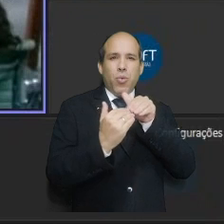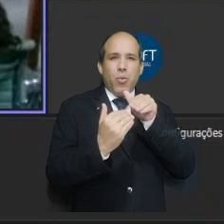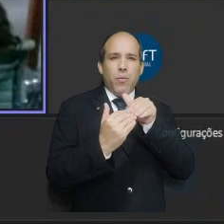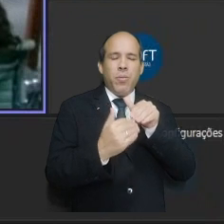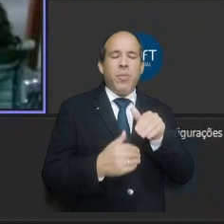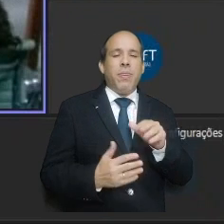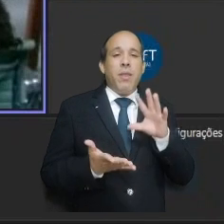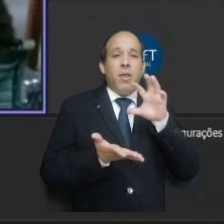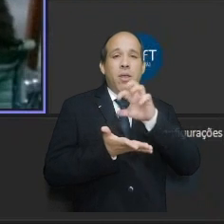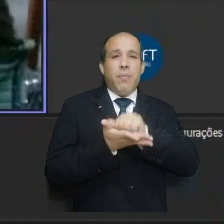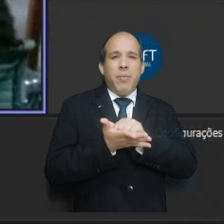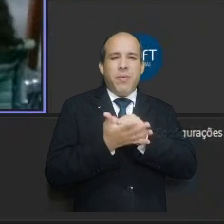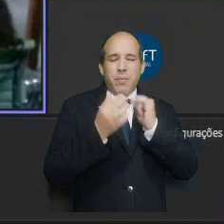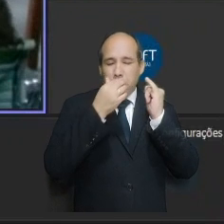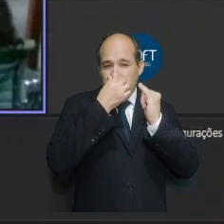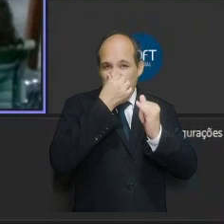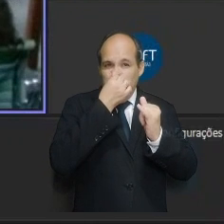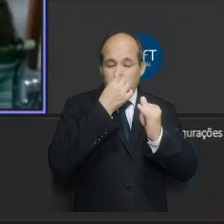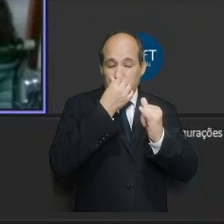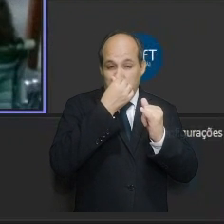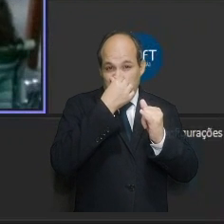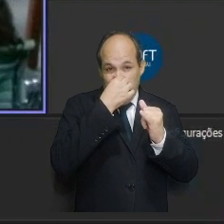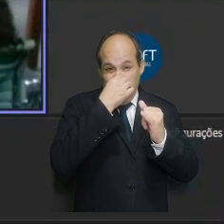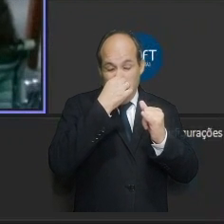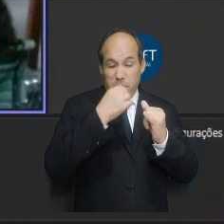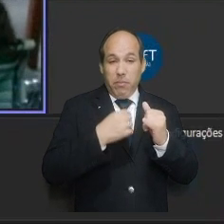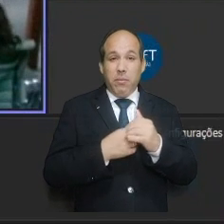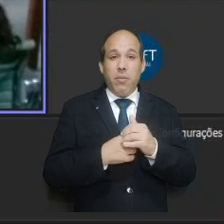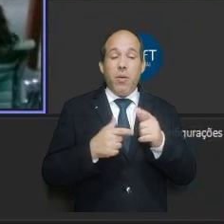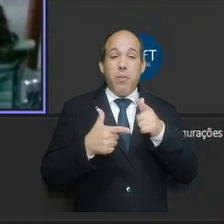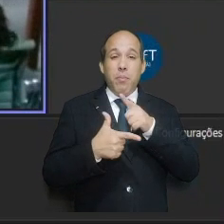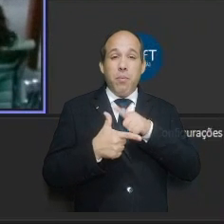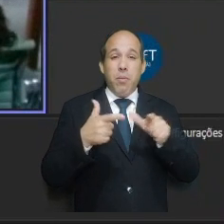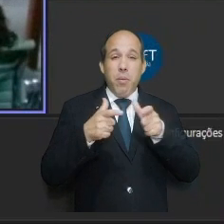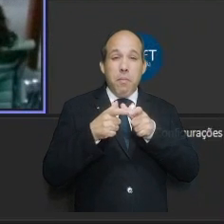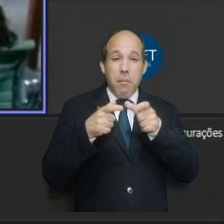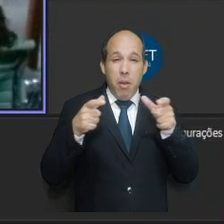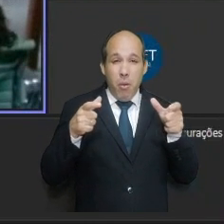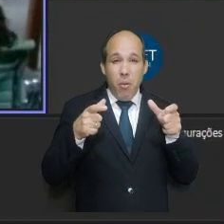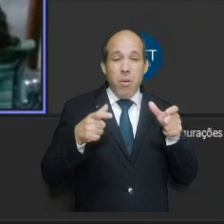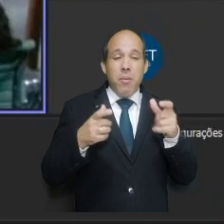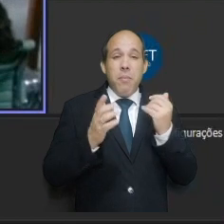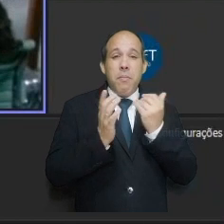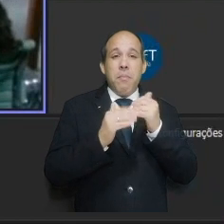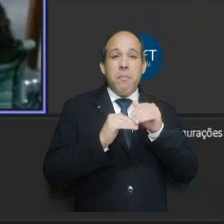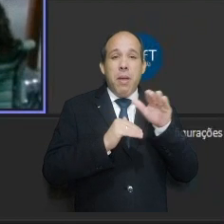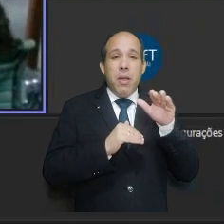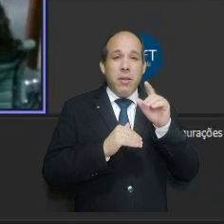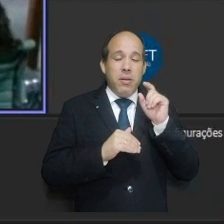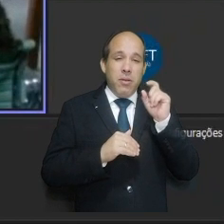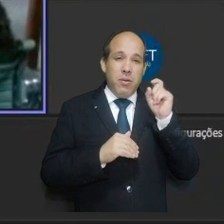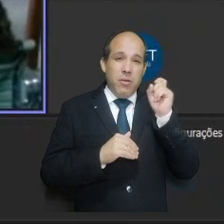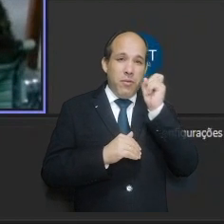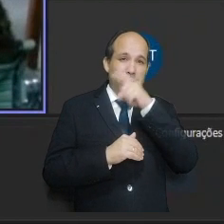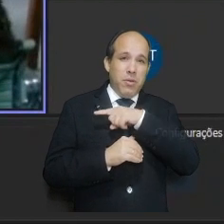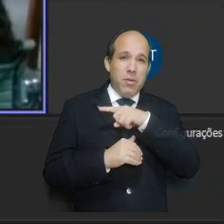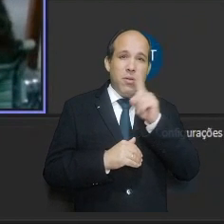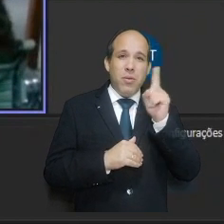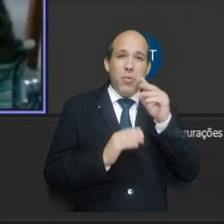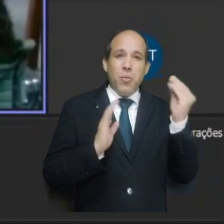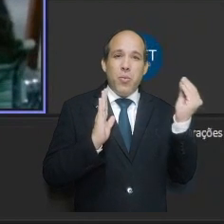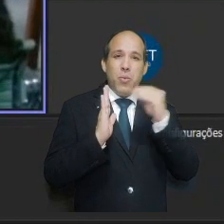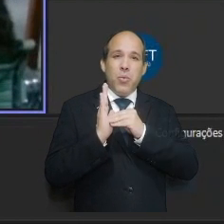Vossa Excelência. Eu deixo aqui como registro de que o grande problema